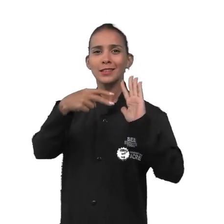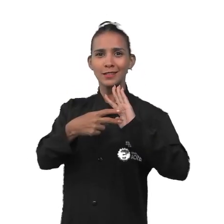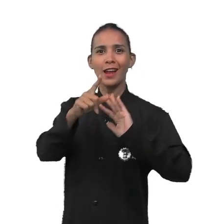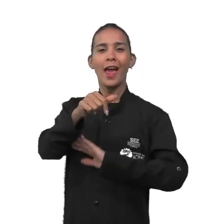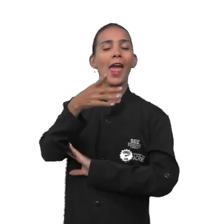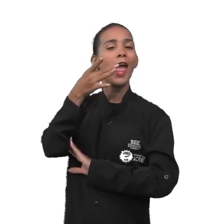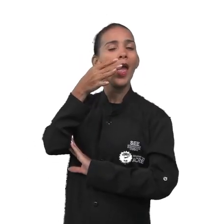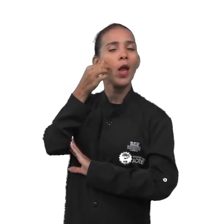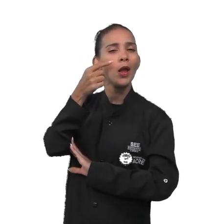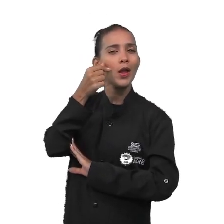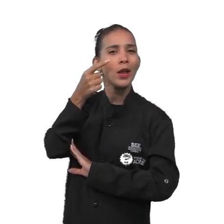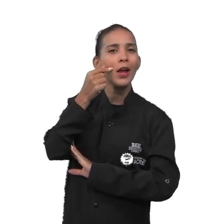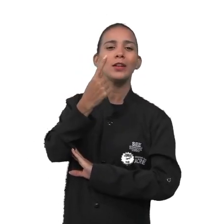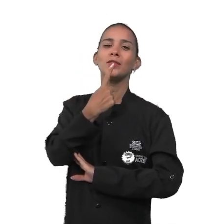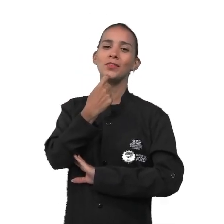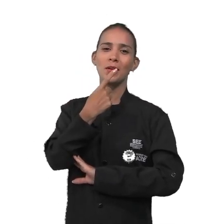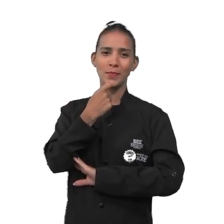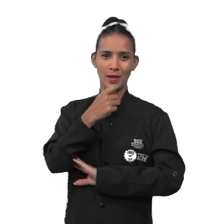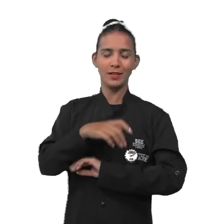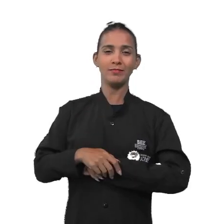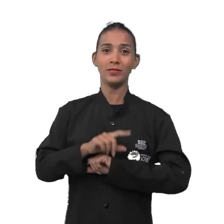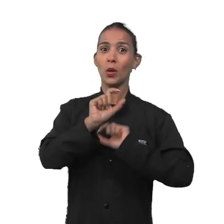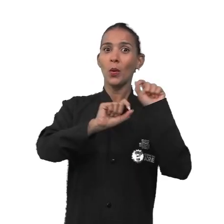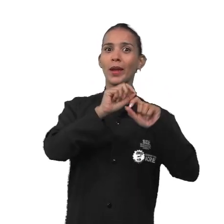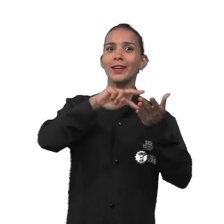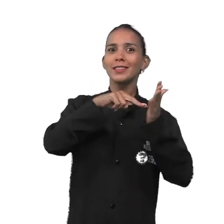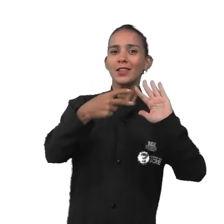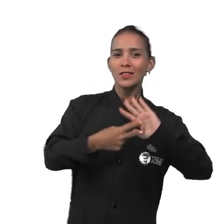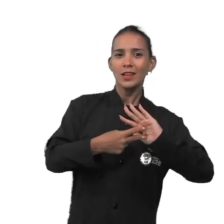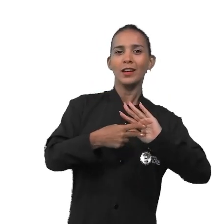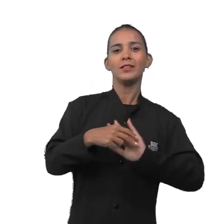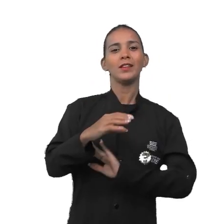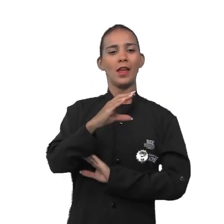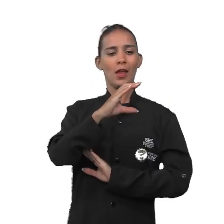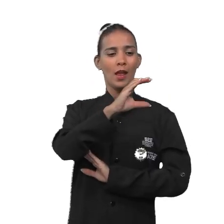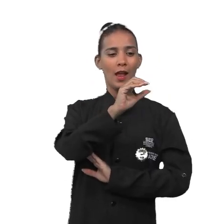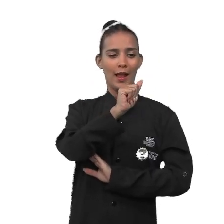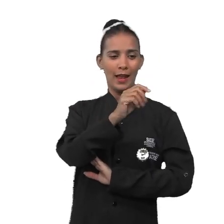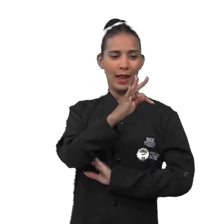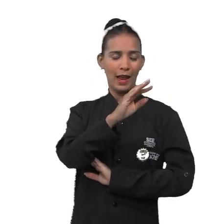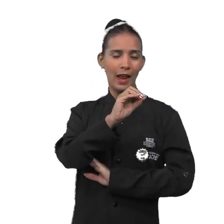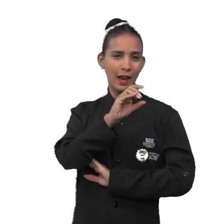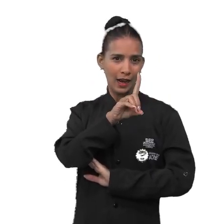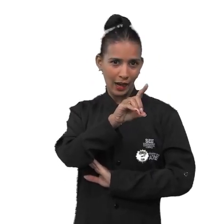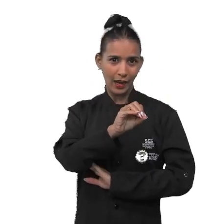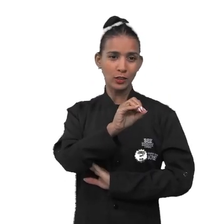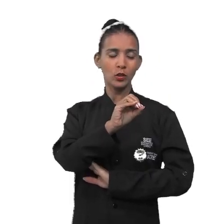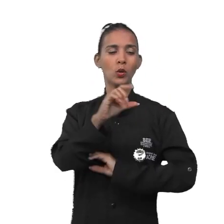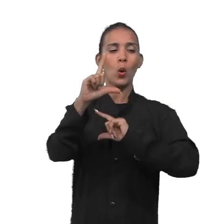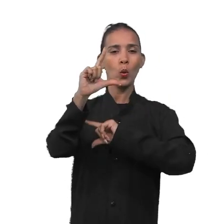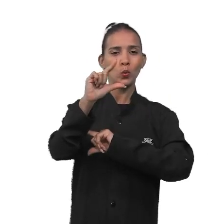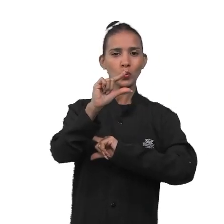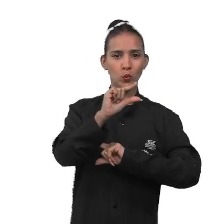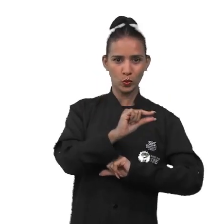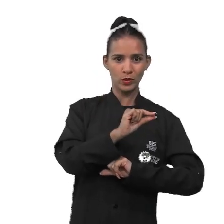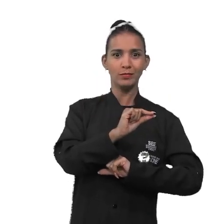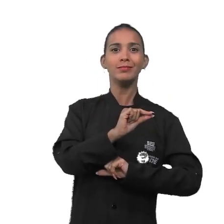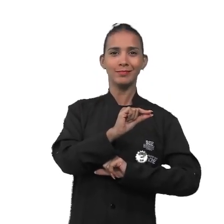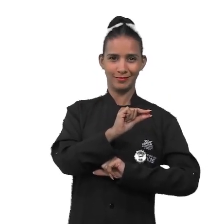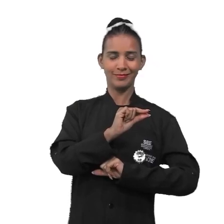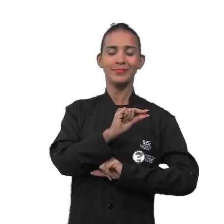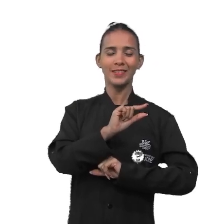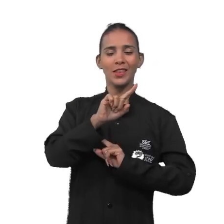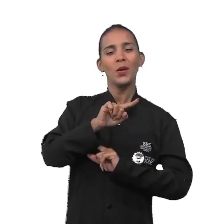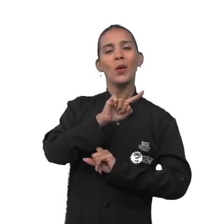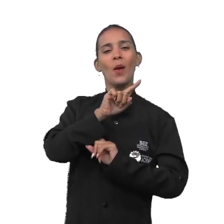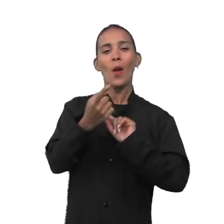nada mais é do que cátodo reduz. Se o cátodo reduz, obrigatoriamente o ânodo oxida. E